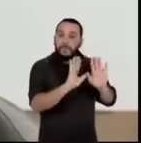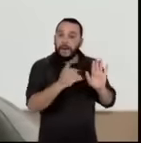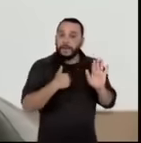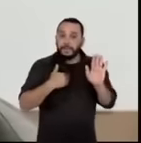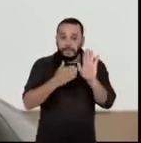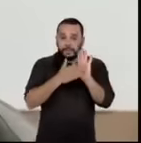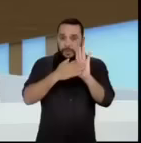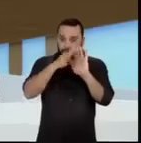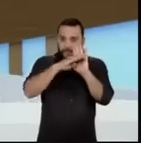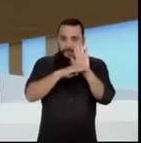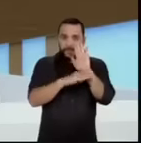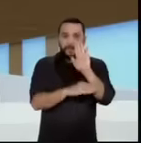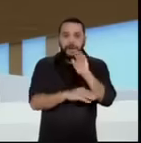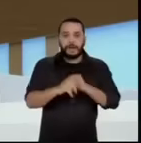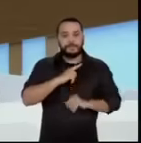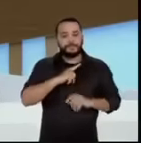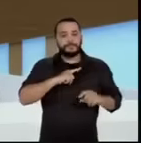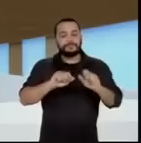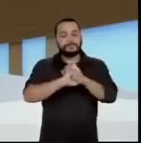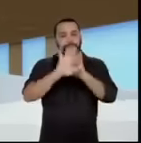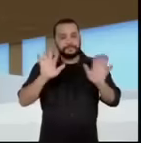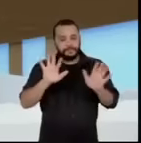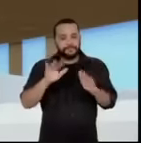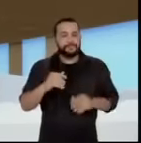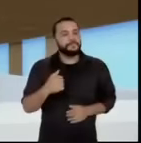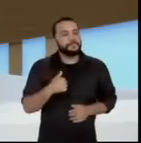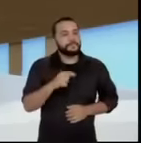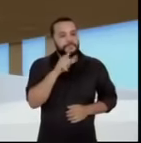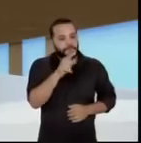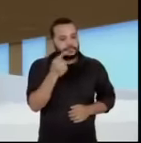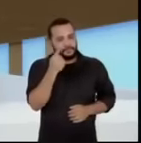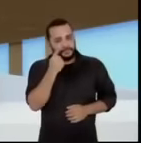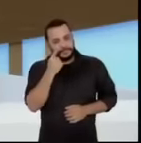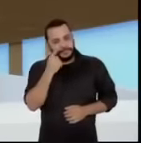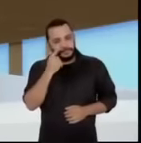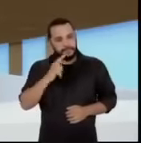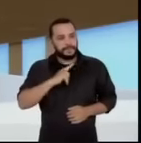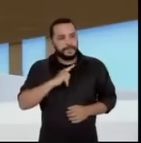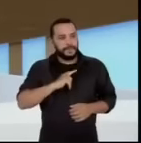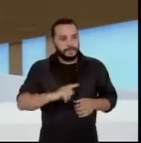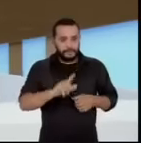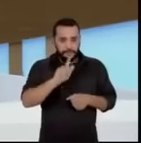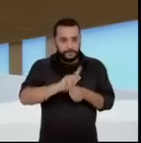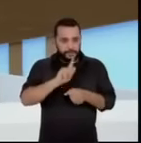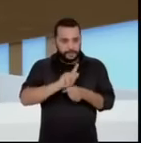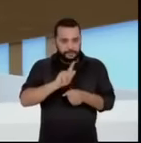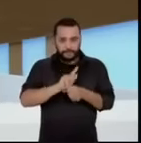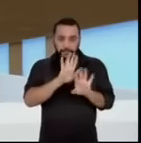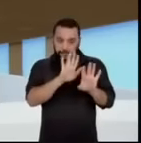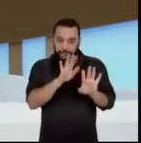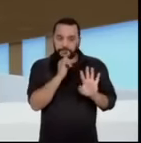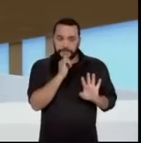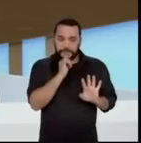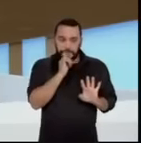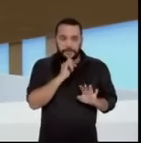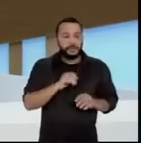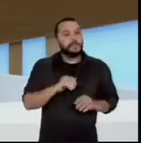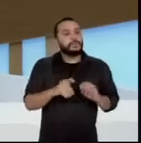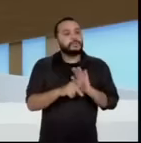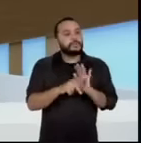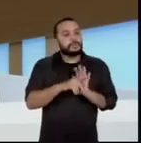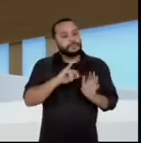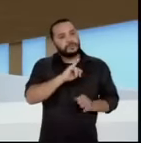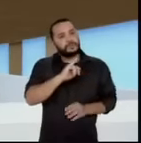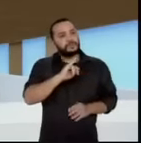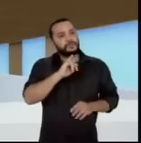Mas, ministro, veja, entendo, mas, olha, o senhor fala tanto de gestão e tudo, né? No meio desse caminho, em junho, veio o decreto,